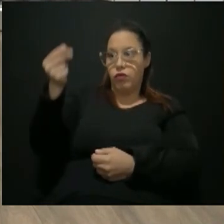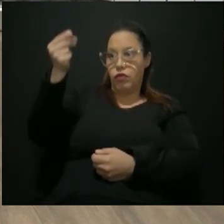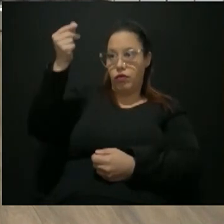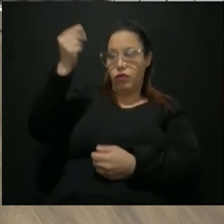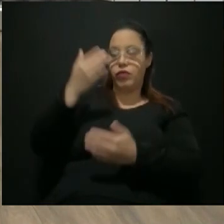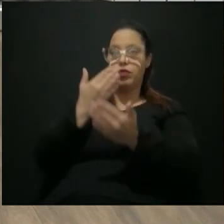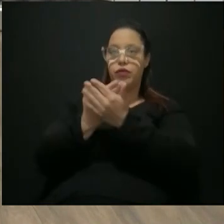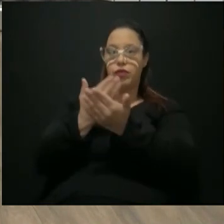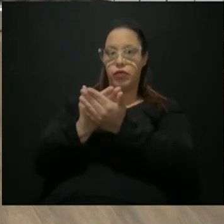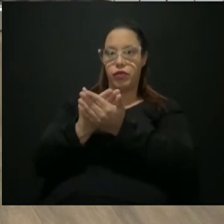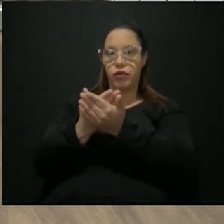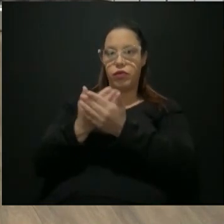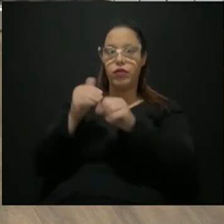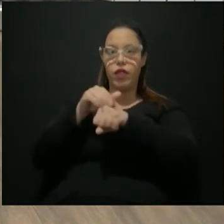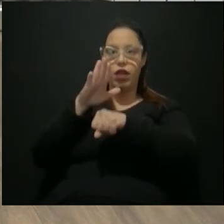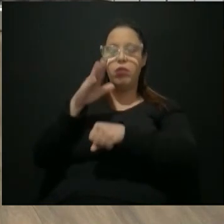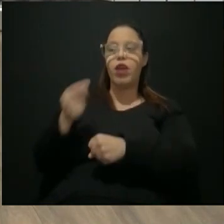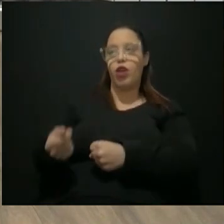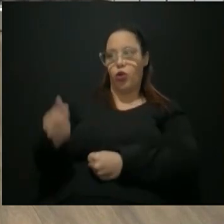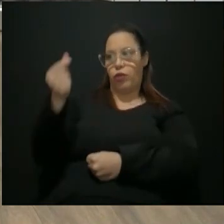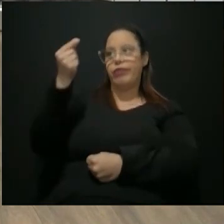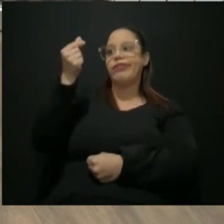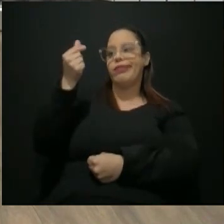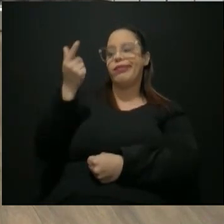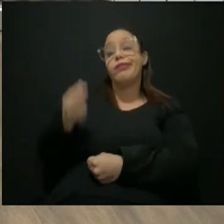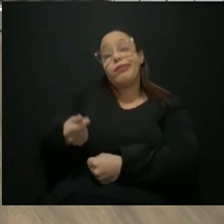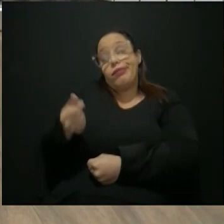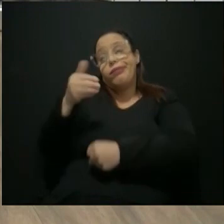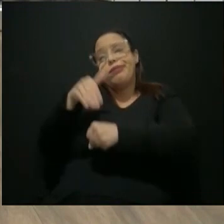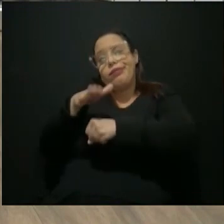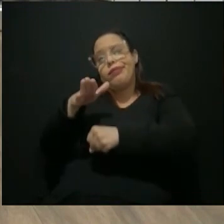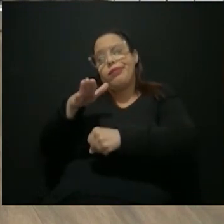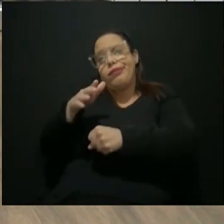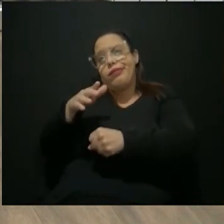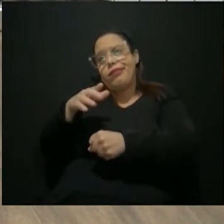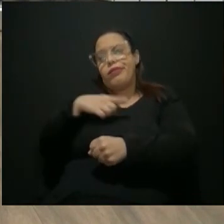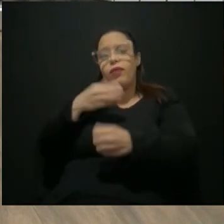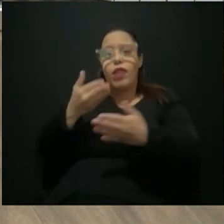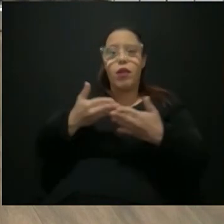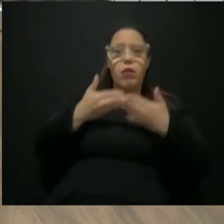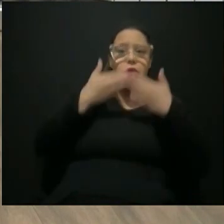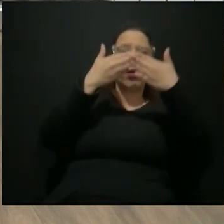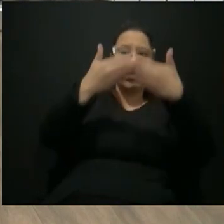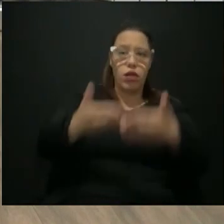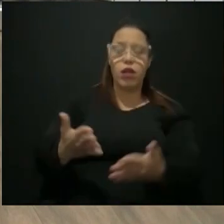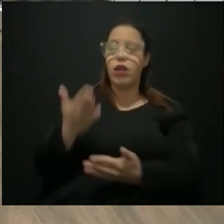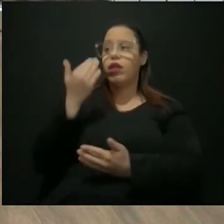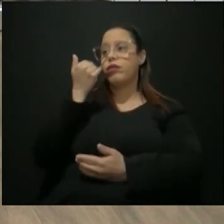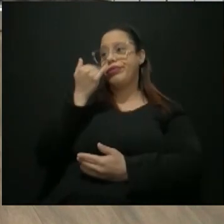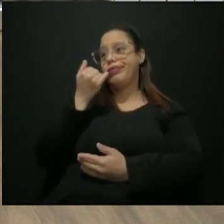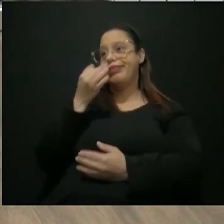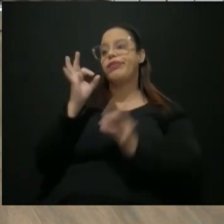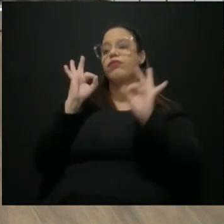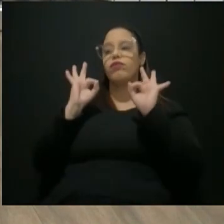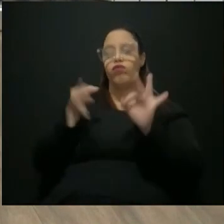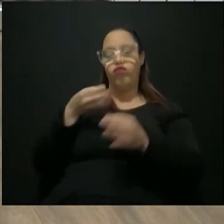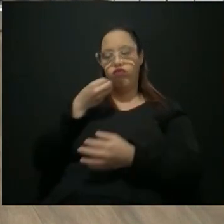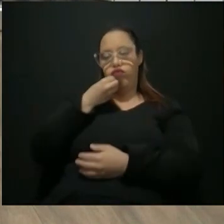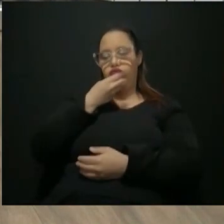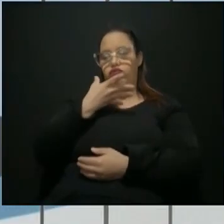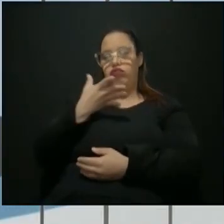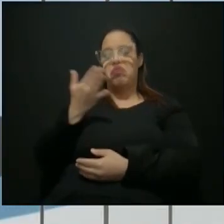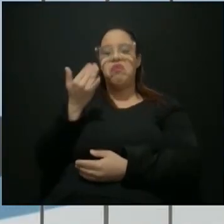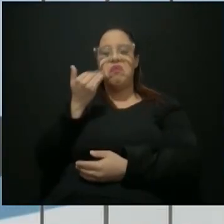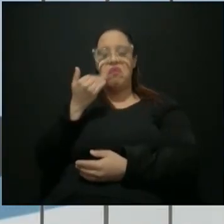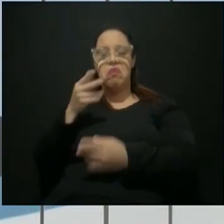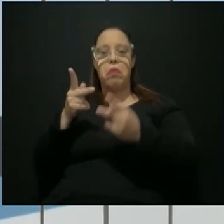maior renda e, tendo maior renda, têm mais acesso a uma alimentação adequada, né? Rica em proteínas, rica em